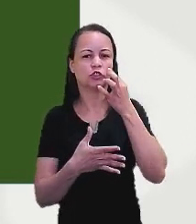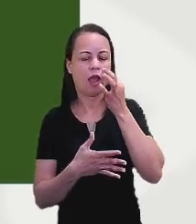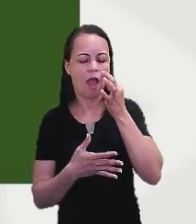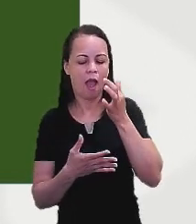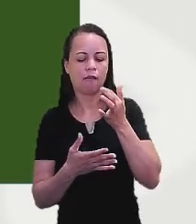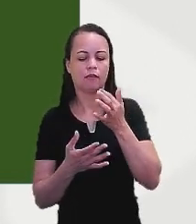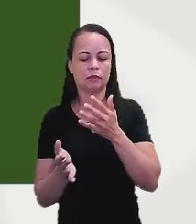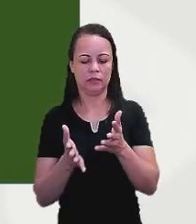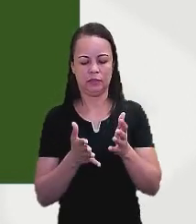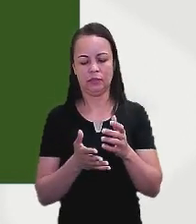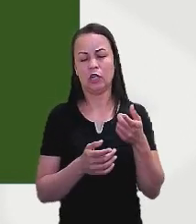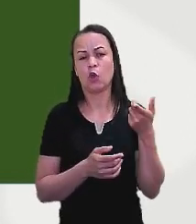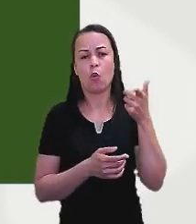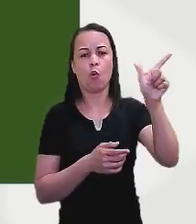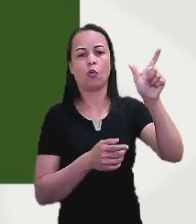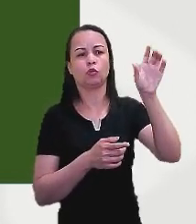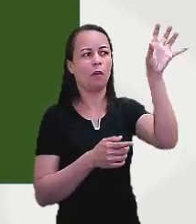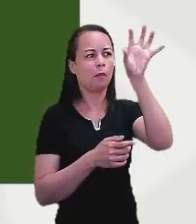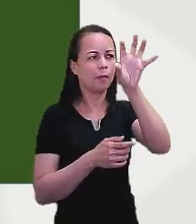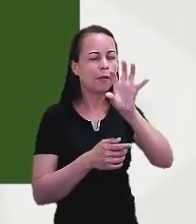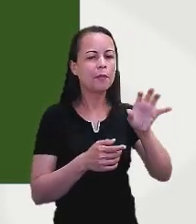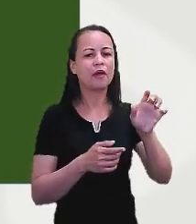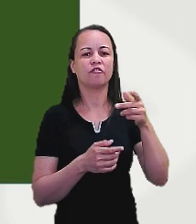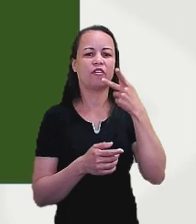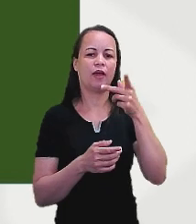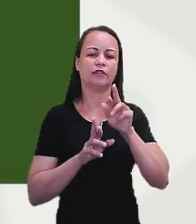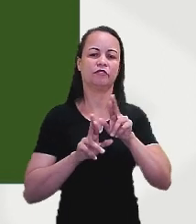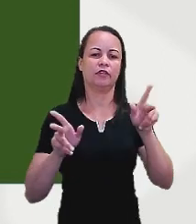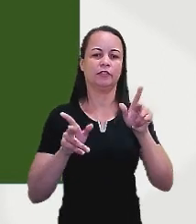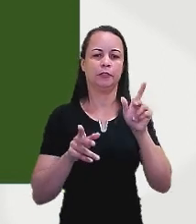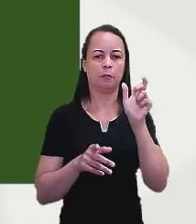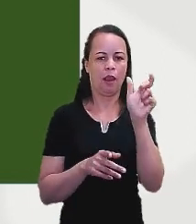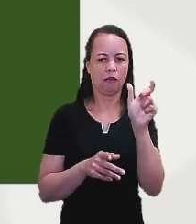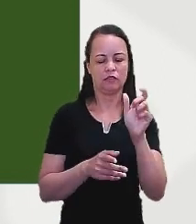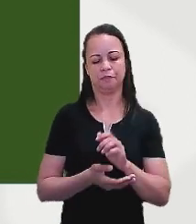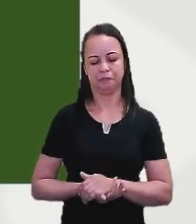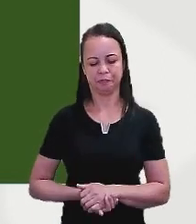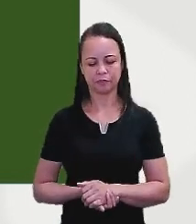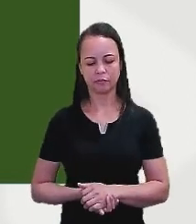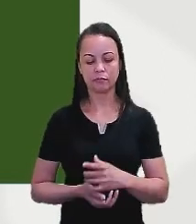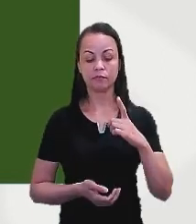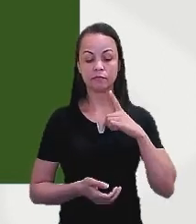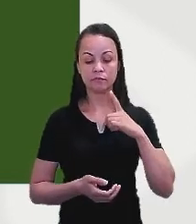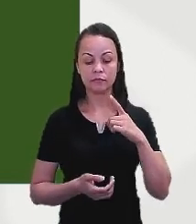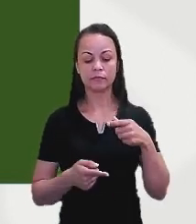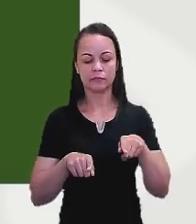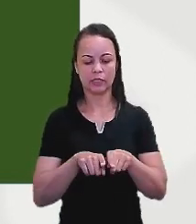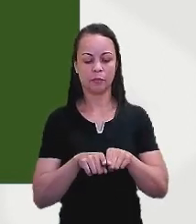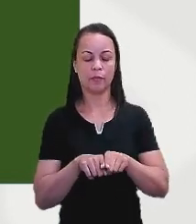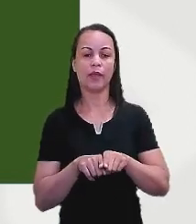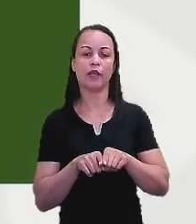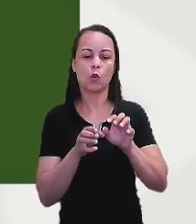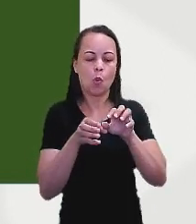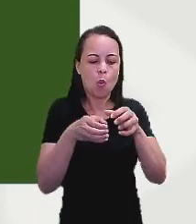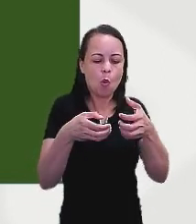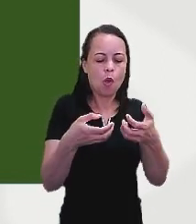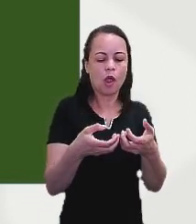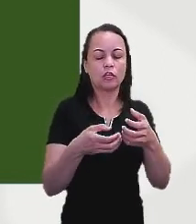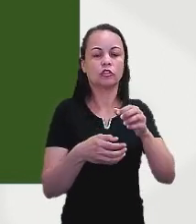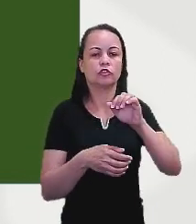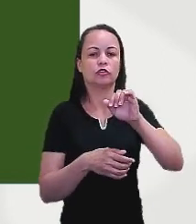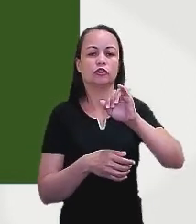carne seca e fala jabá. Temos também o jerimum, que para a gente aqui é jerimum, mas para